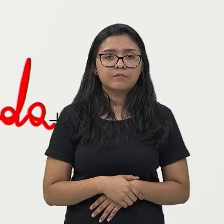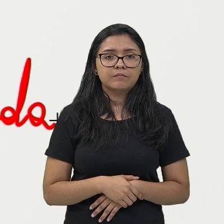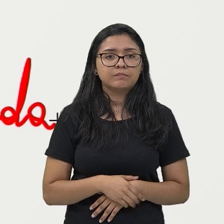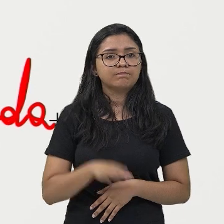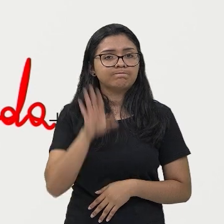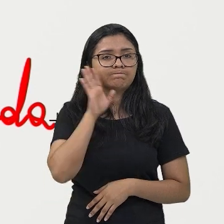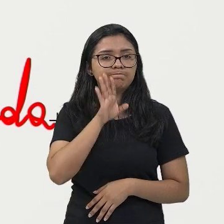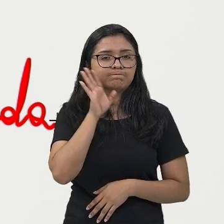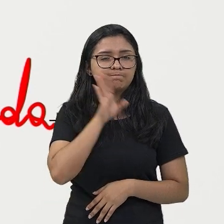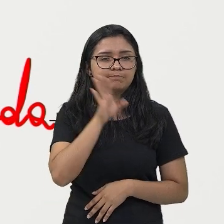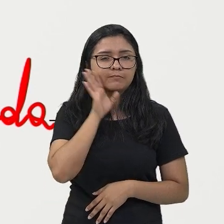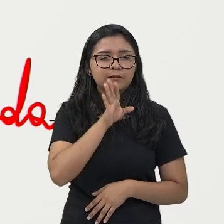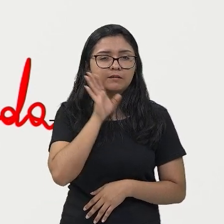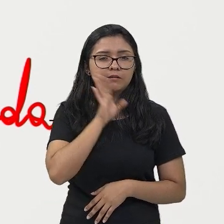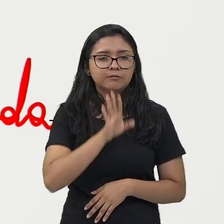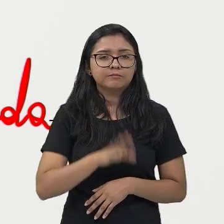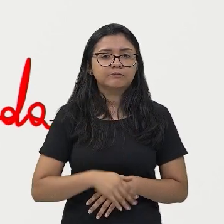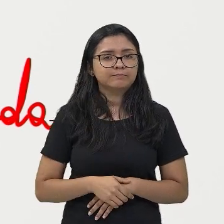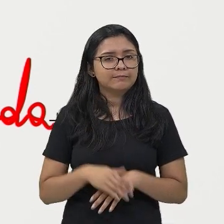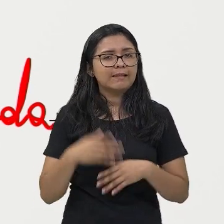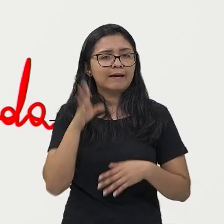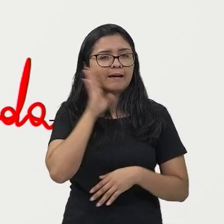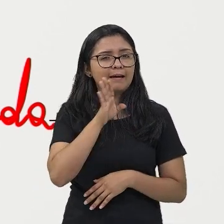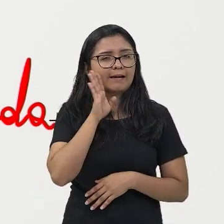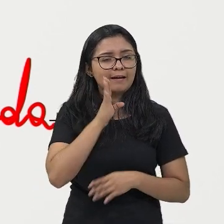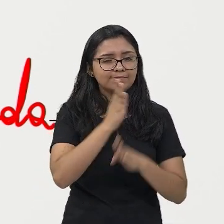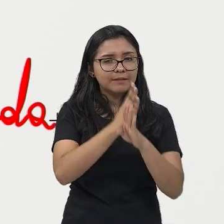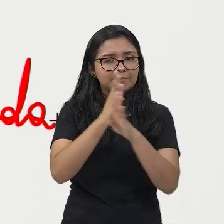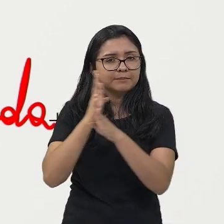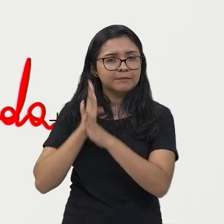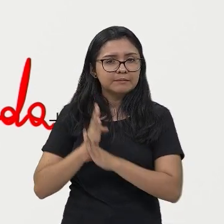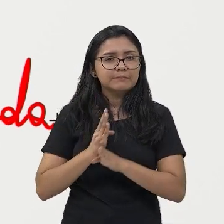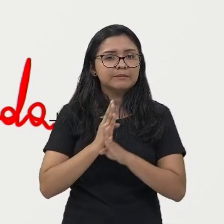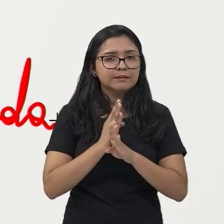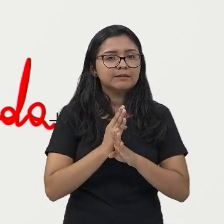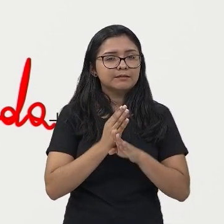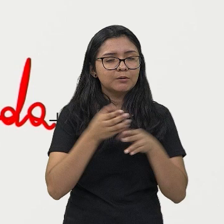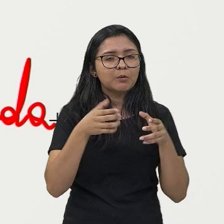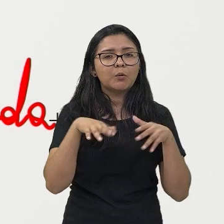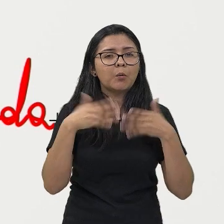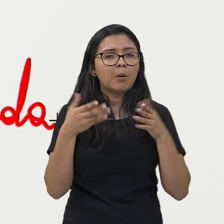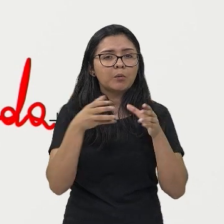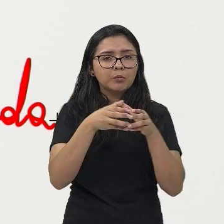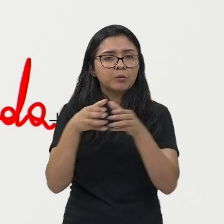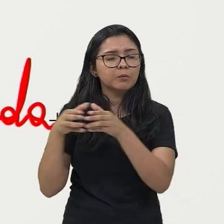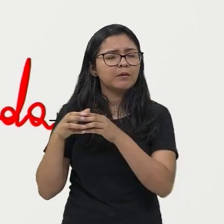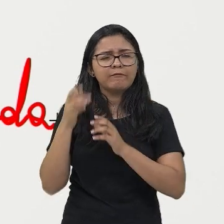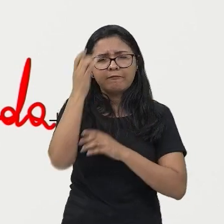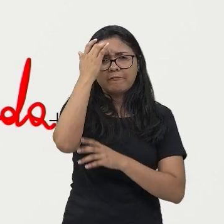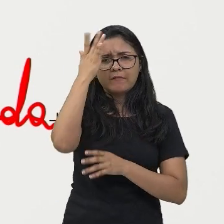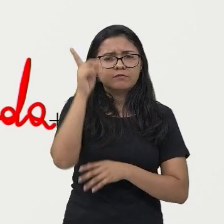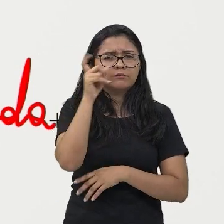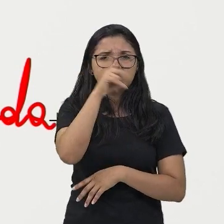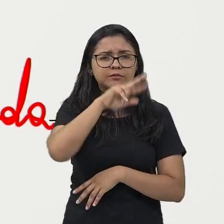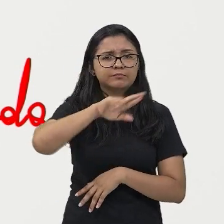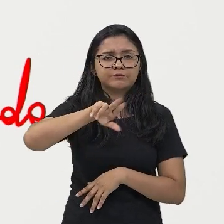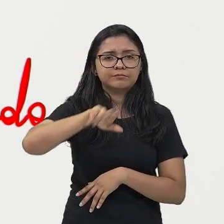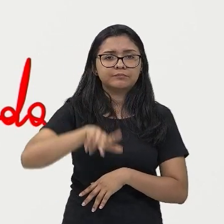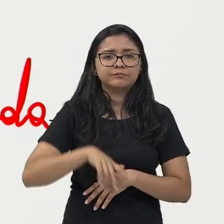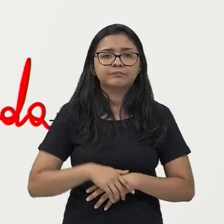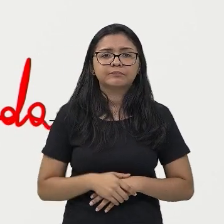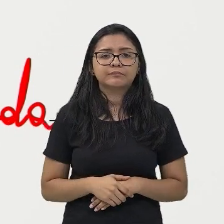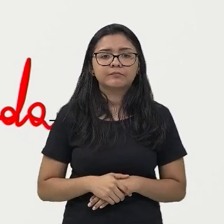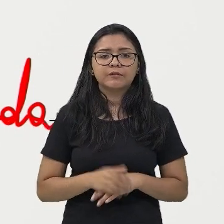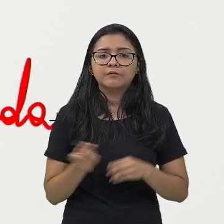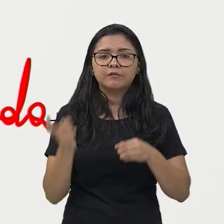Bacana, né? Não é legal classificar as cadeias carbônicas? É fácil, não é difícil, não. Então, vamos aqui